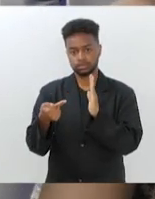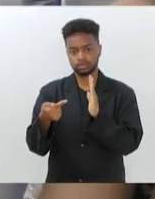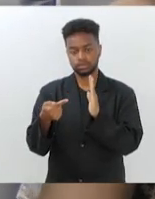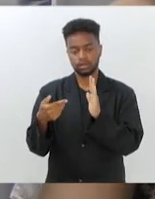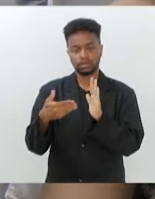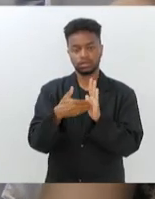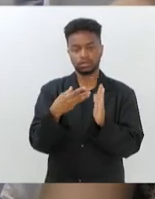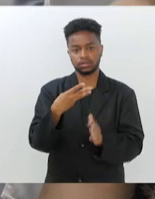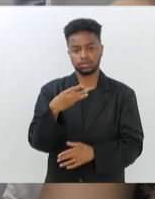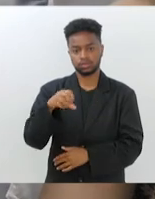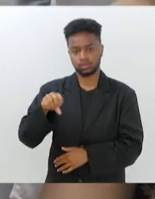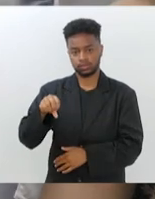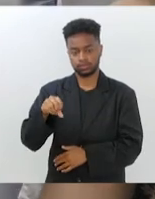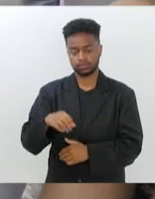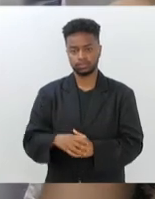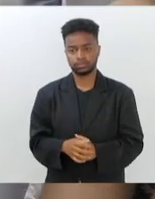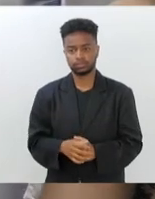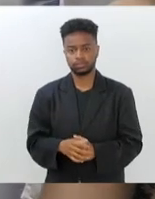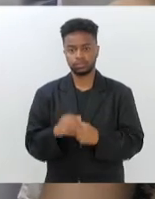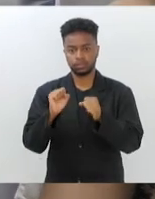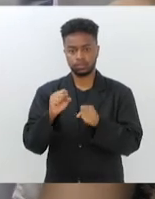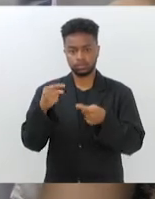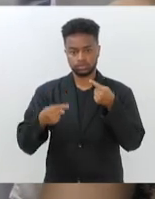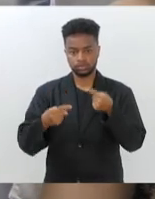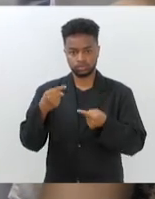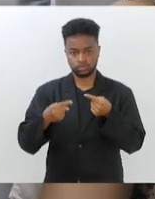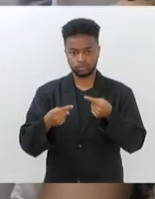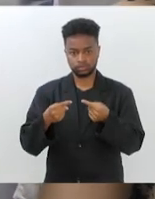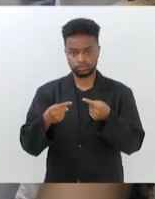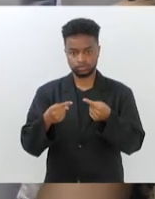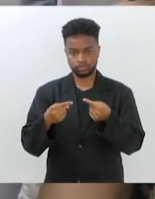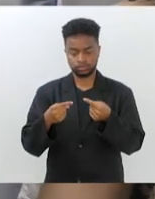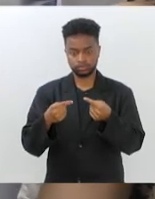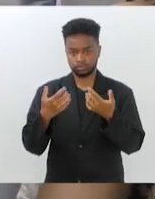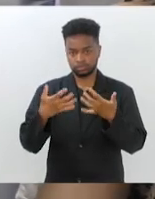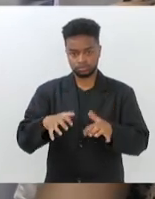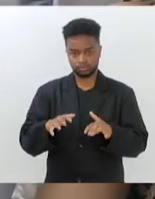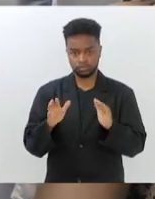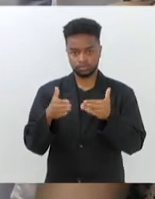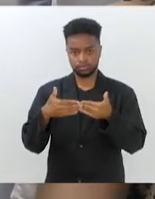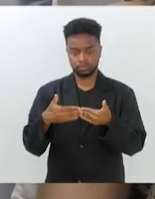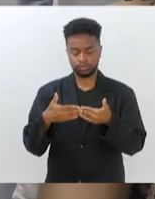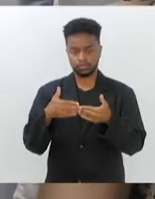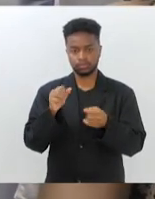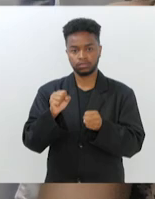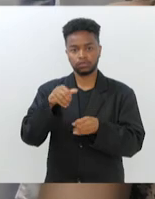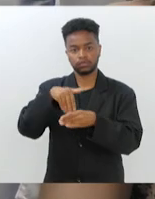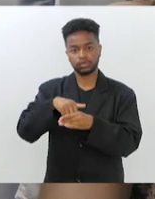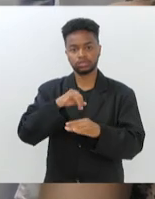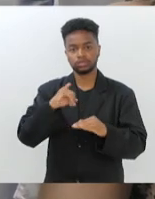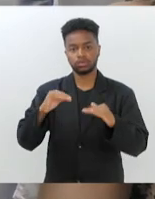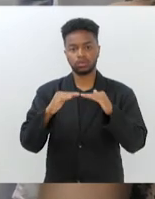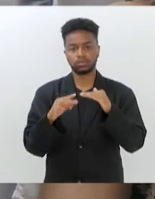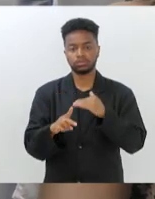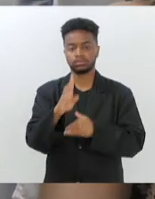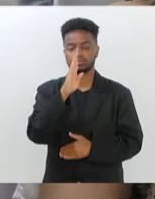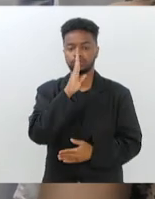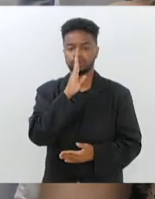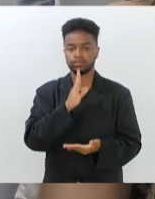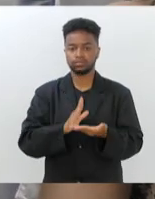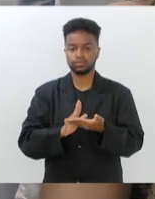a 39 em discussão não havendo Quem Queira discutir em votação os que aprovam permaneçam Como